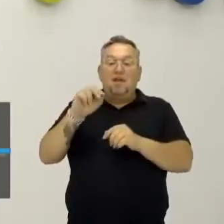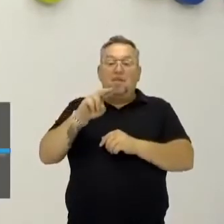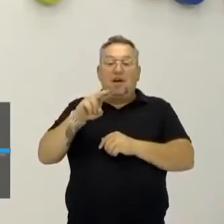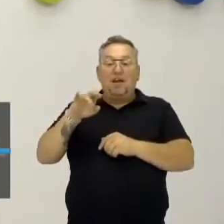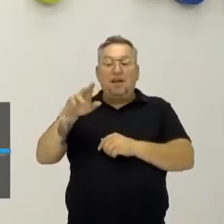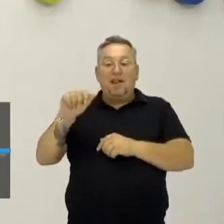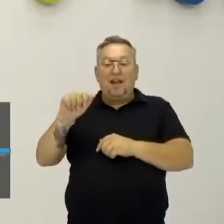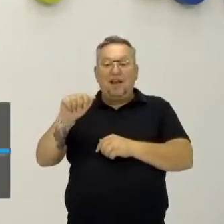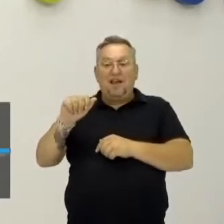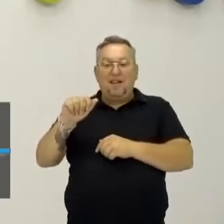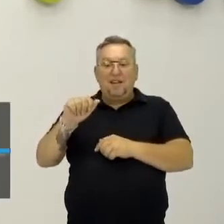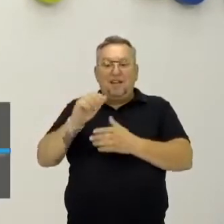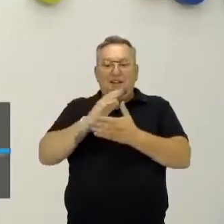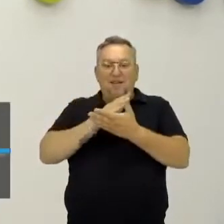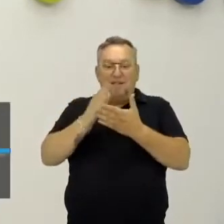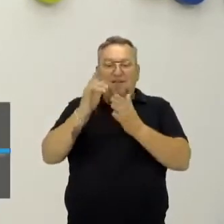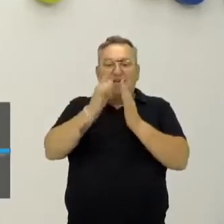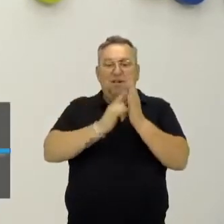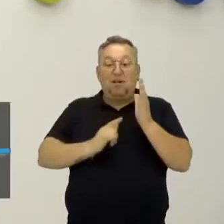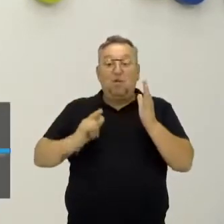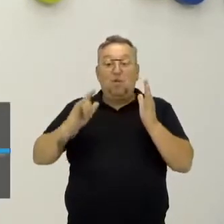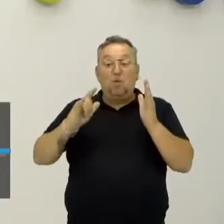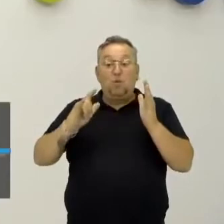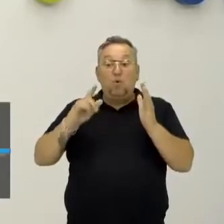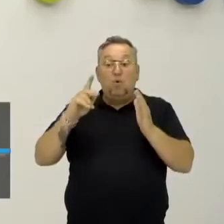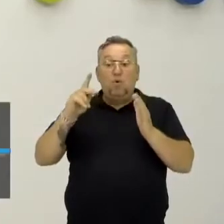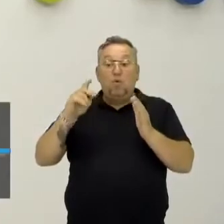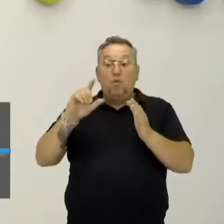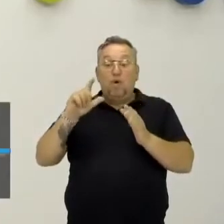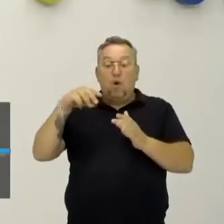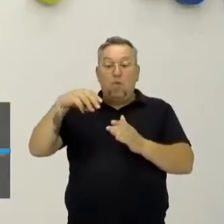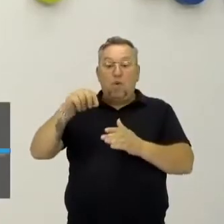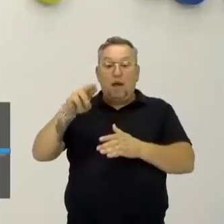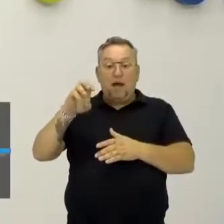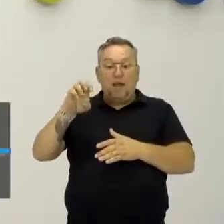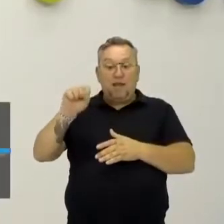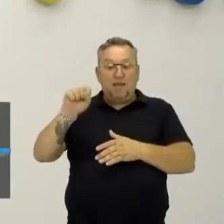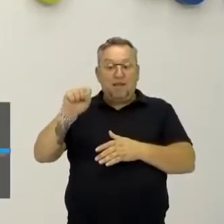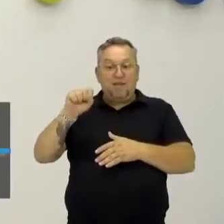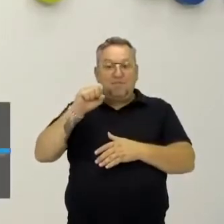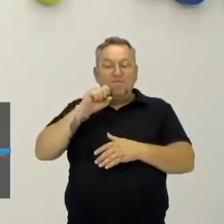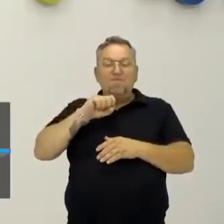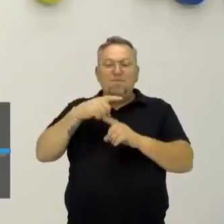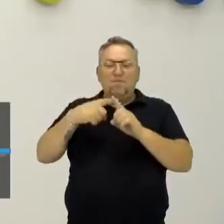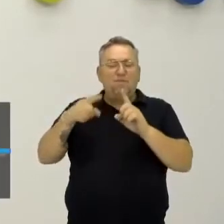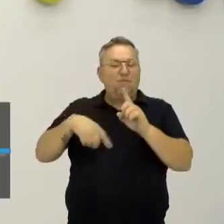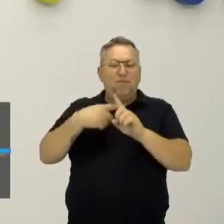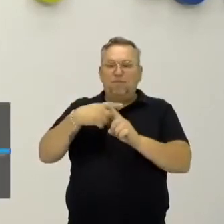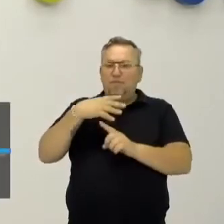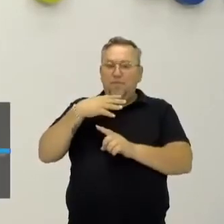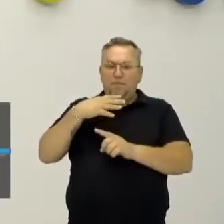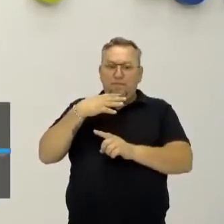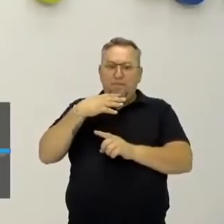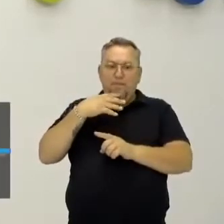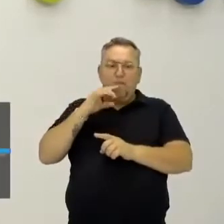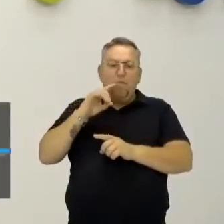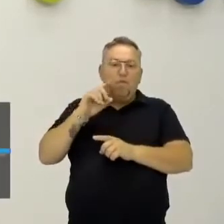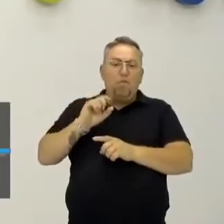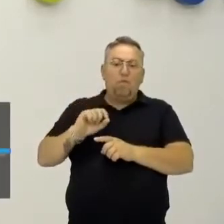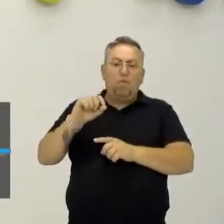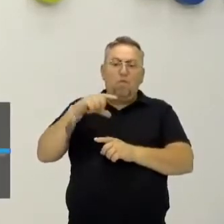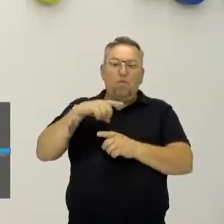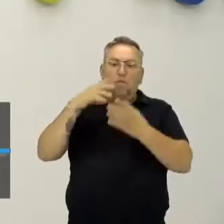o começo do Quilombo dos Palmares. Eu vou falar do Quilombo dos Palmares, gente, porque é um dos mais conhecidos, só que assim, ó,